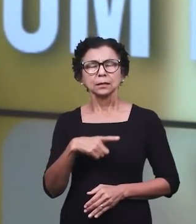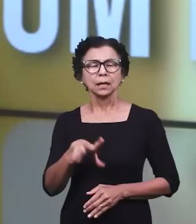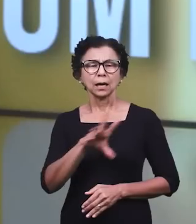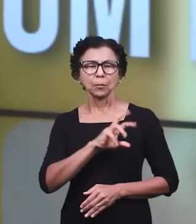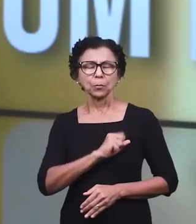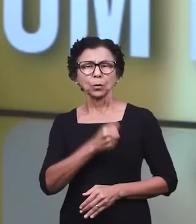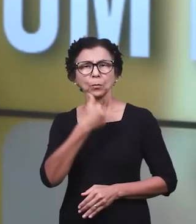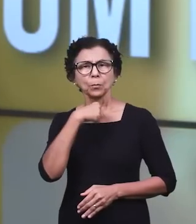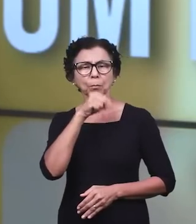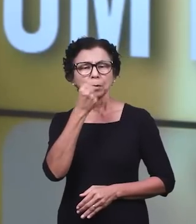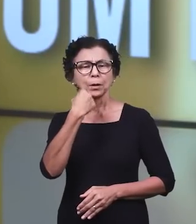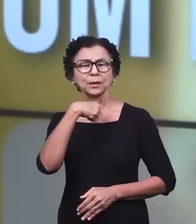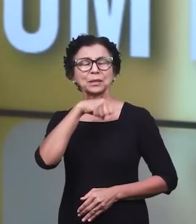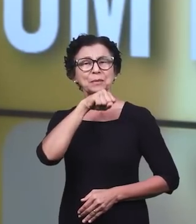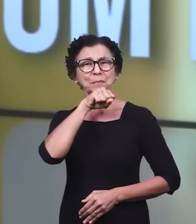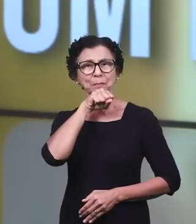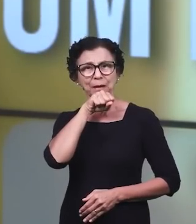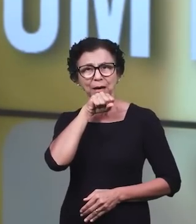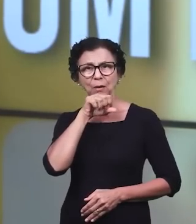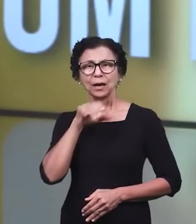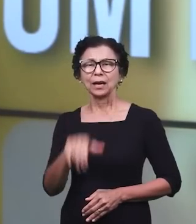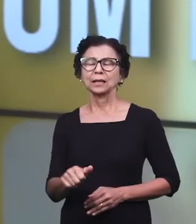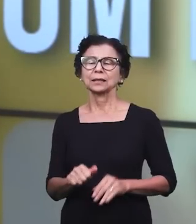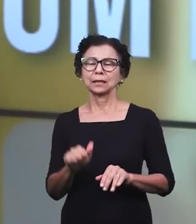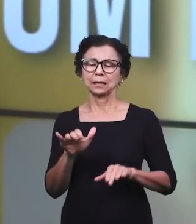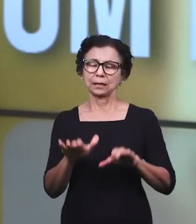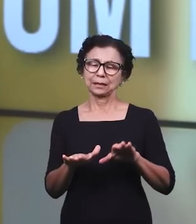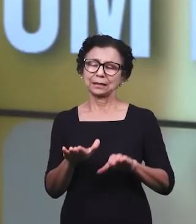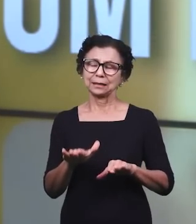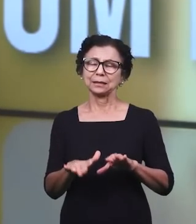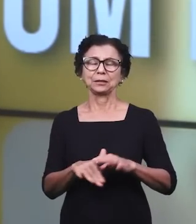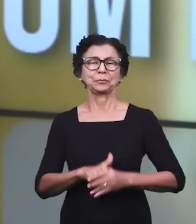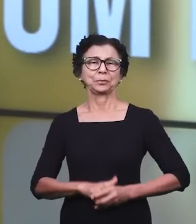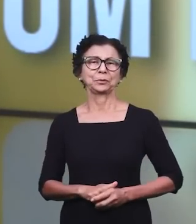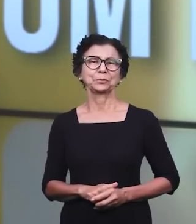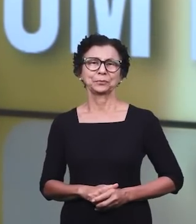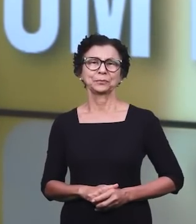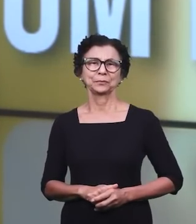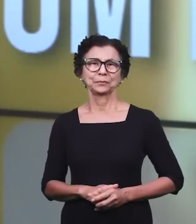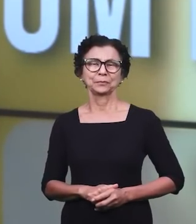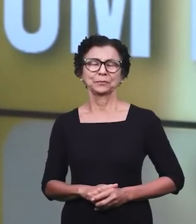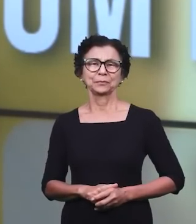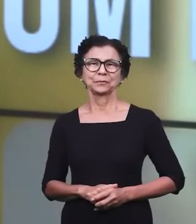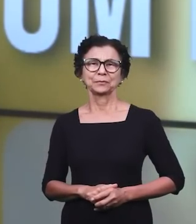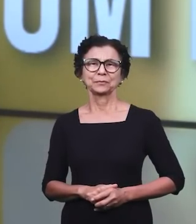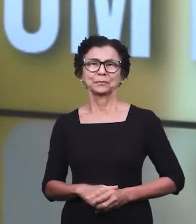à criança. A criança vê que ela tem valor, que tem alguém que se preocupa com ela.